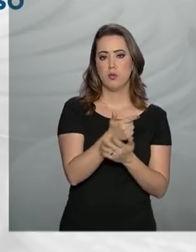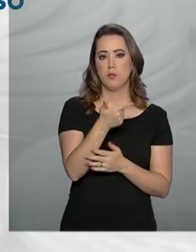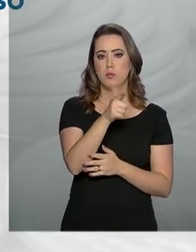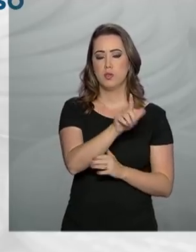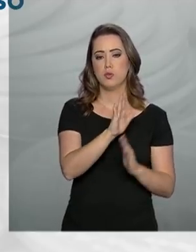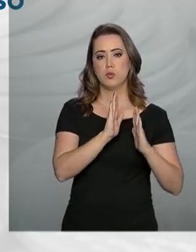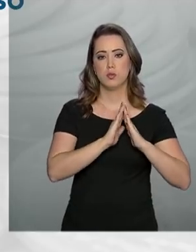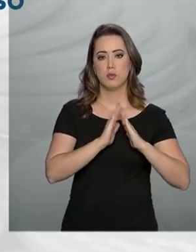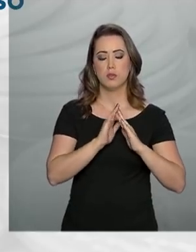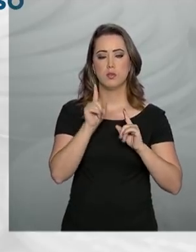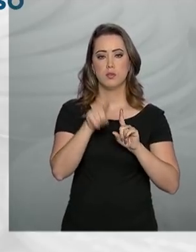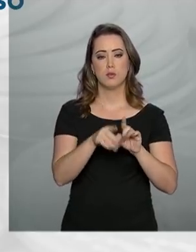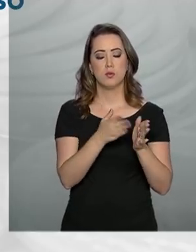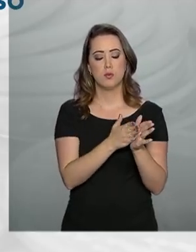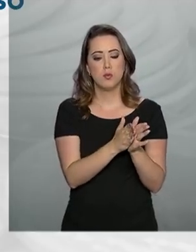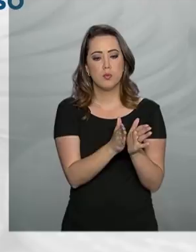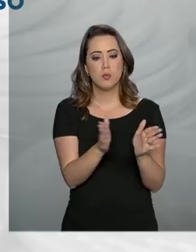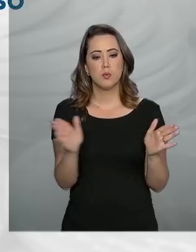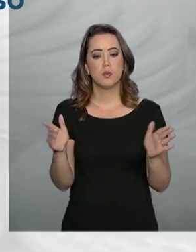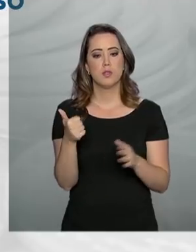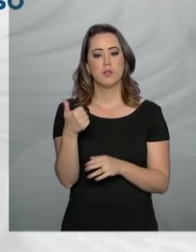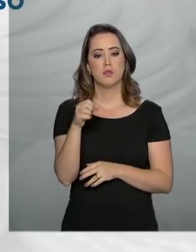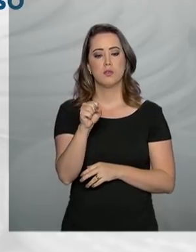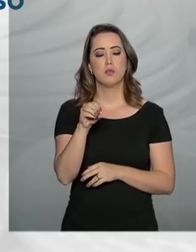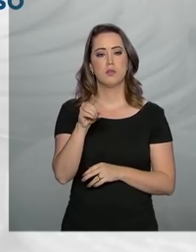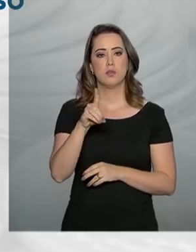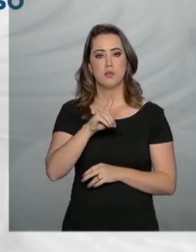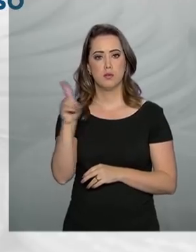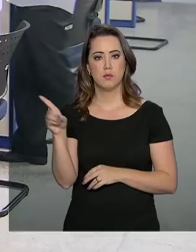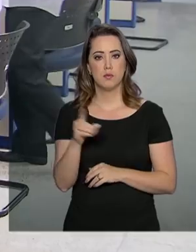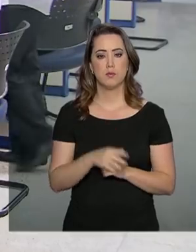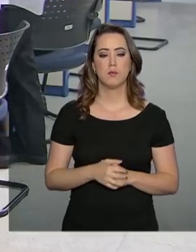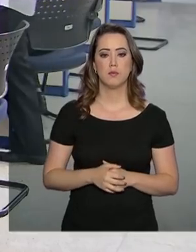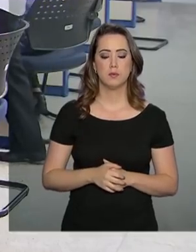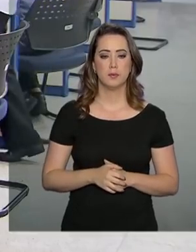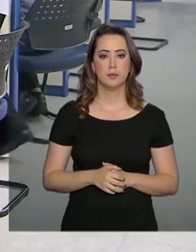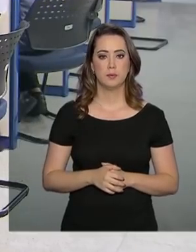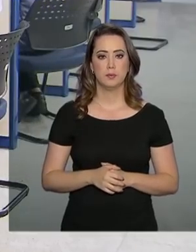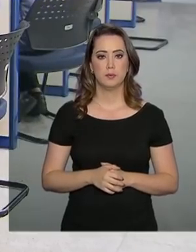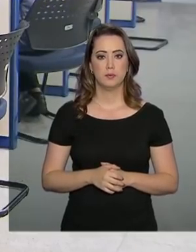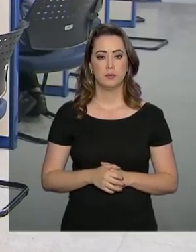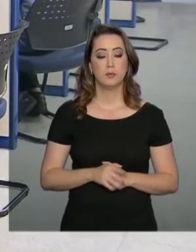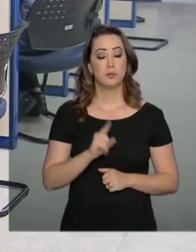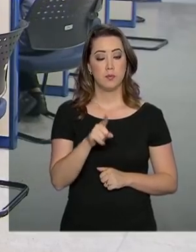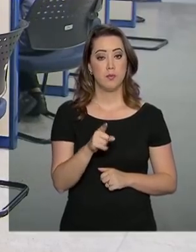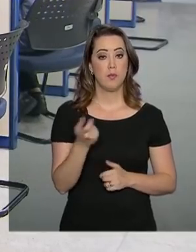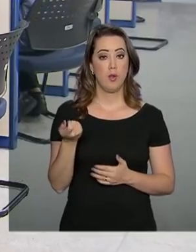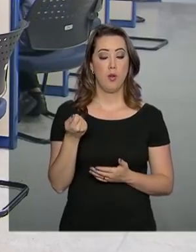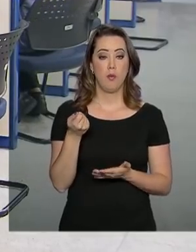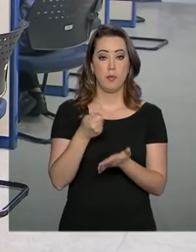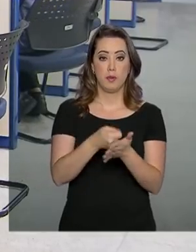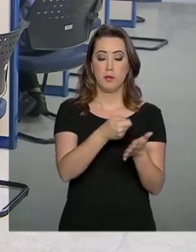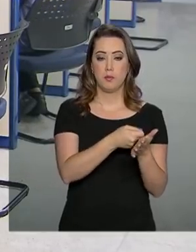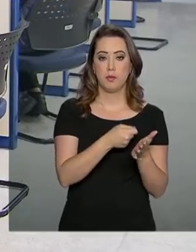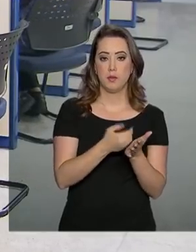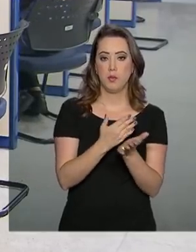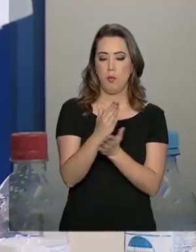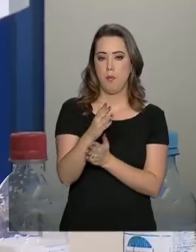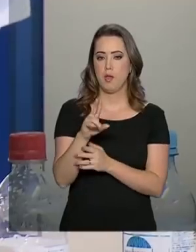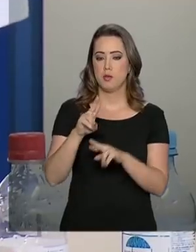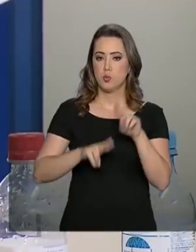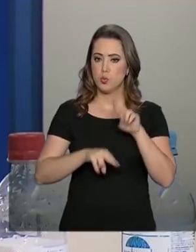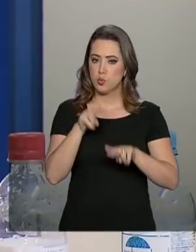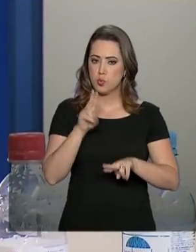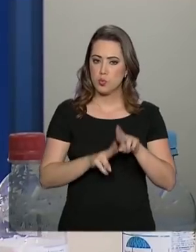outra residência, no prazo de 180 dias. As restituições começam a ser pagas em junho.